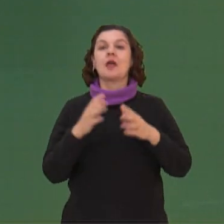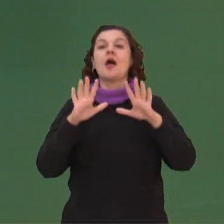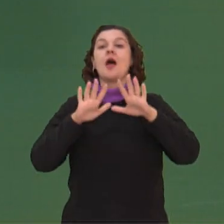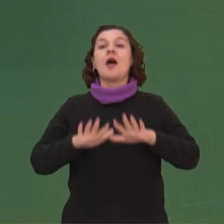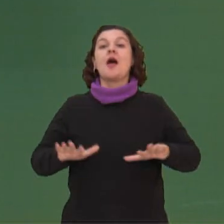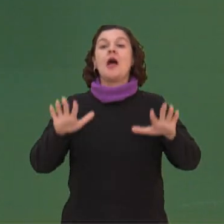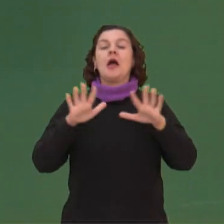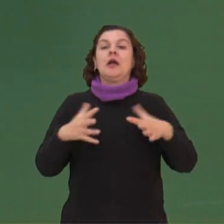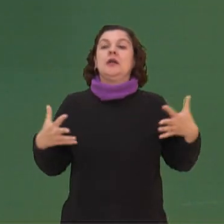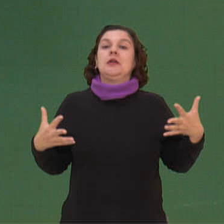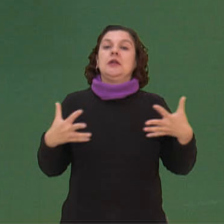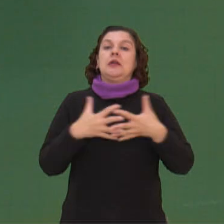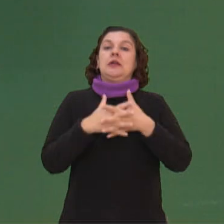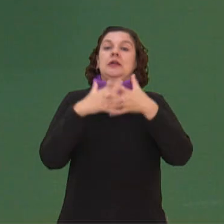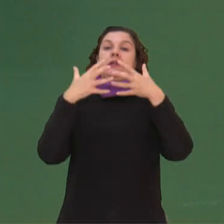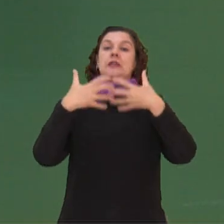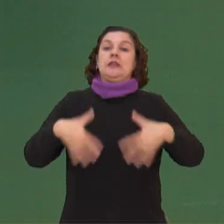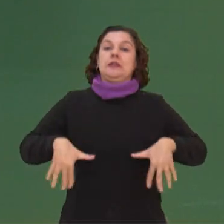Para